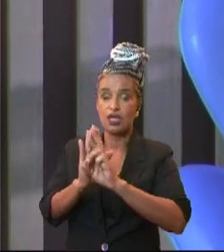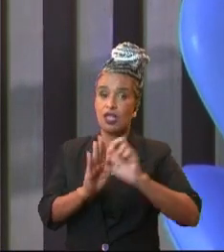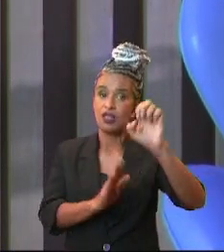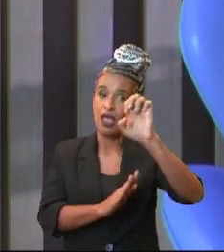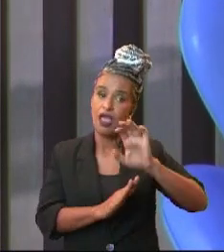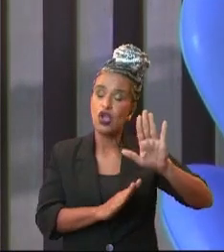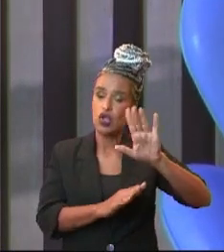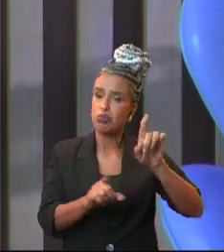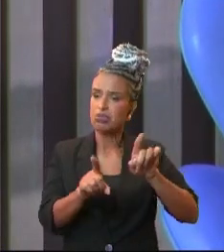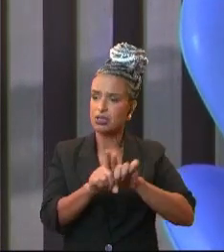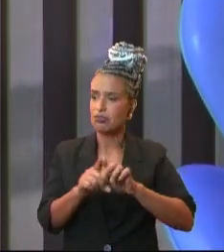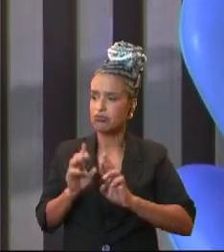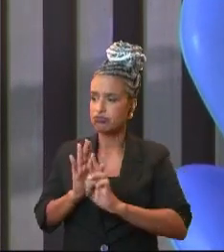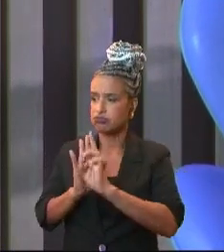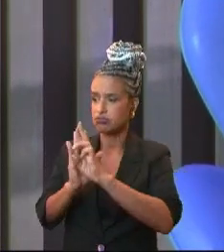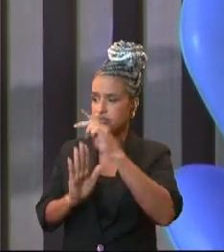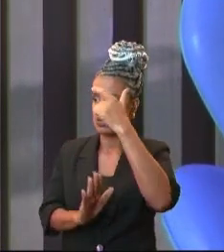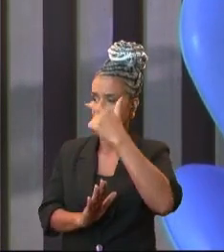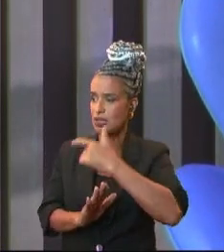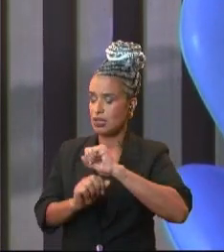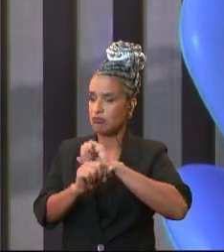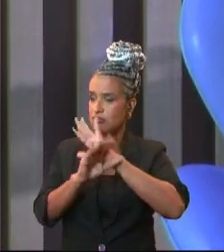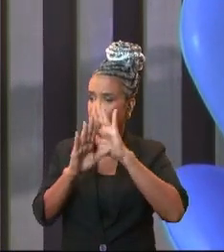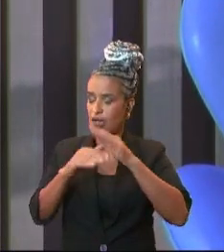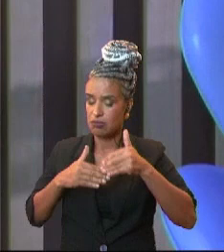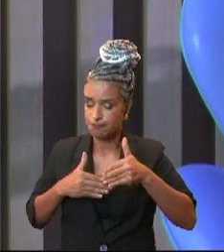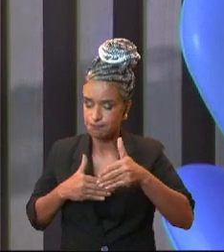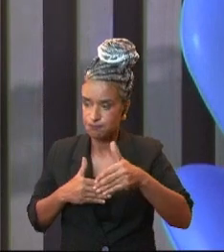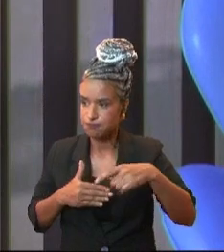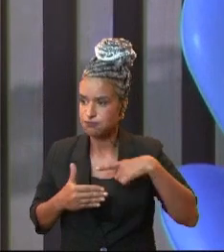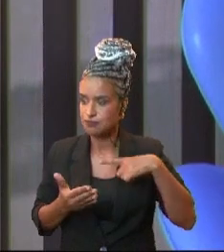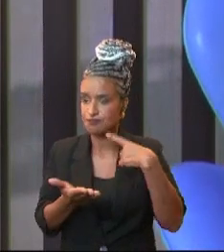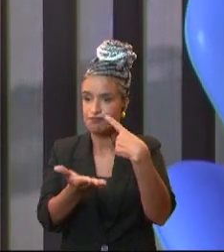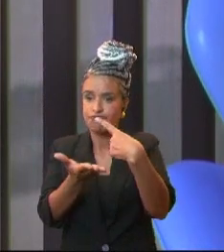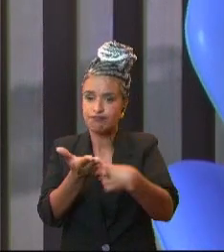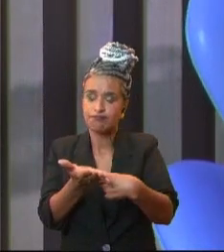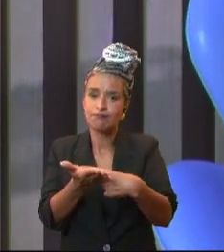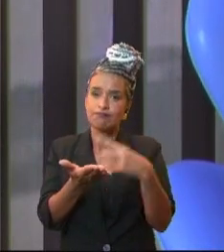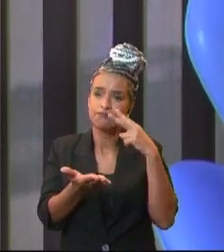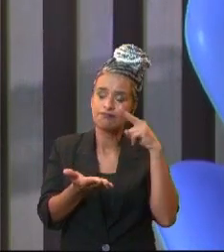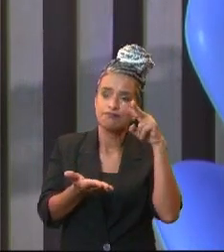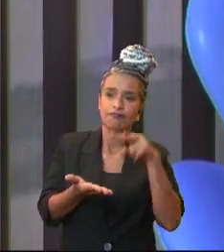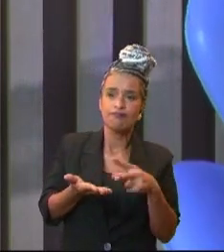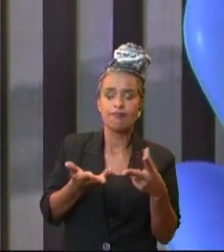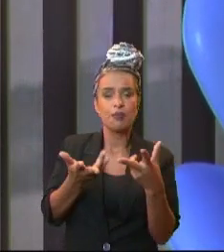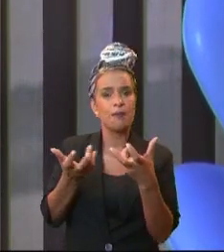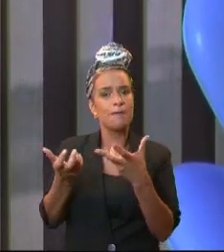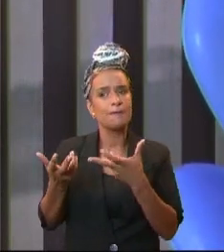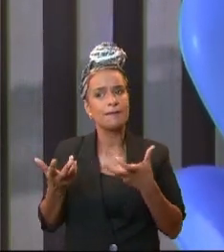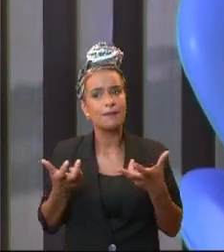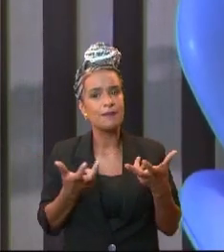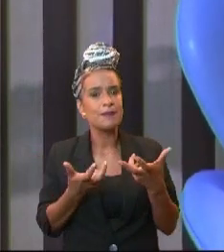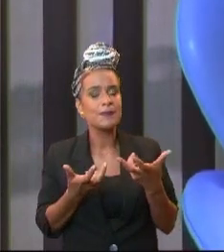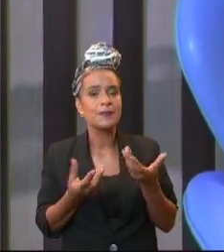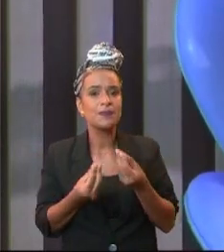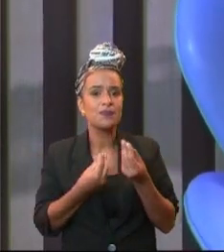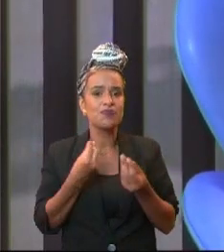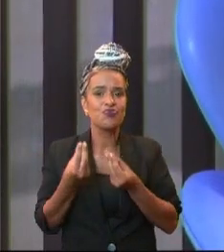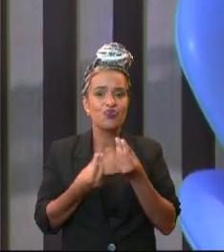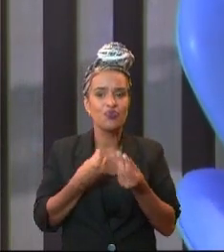partida é claro, e é o... Como aliança, nós vemos que, com